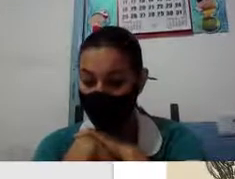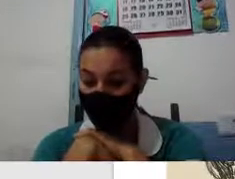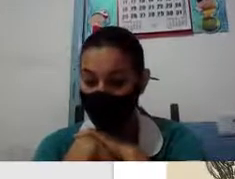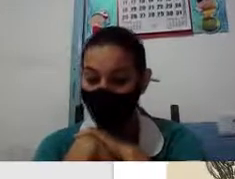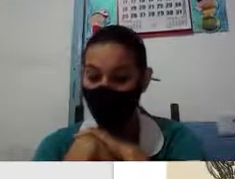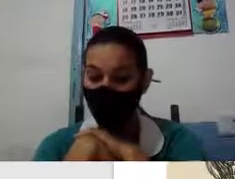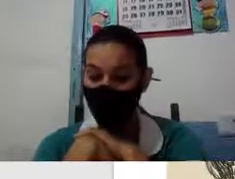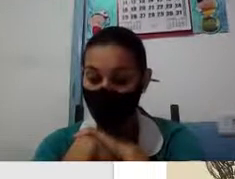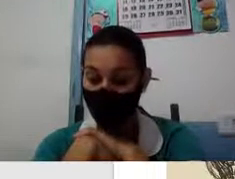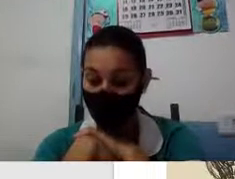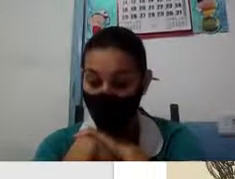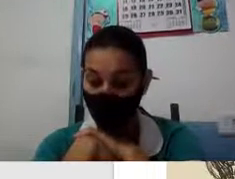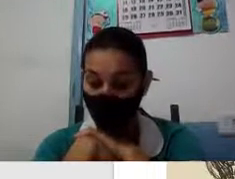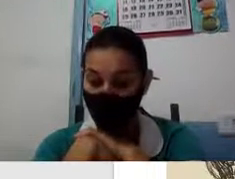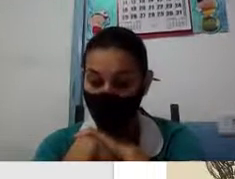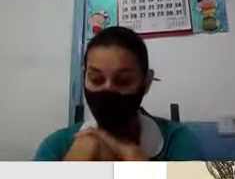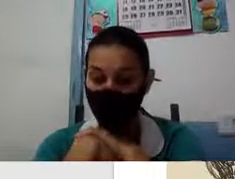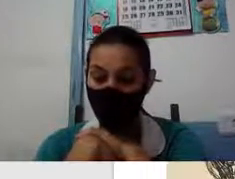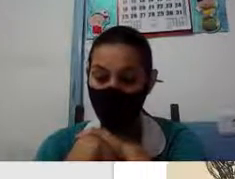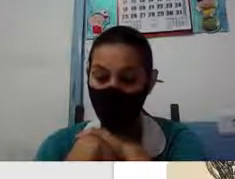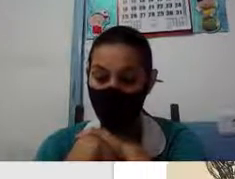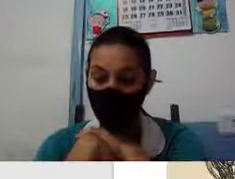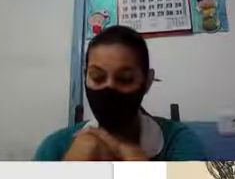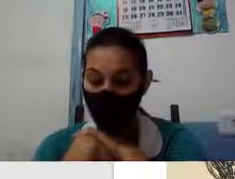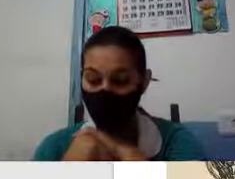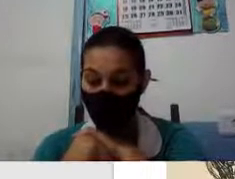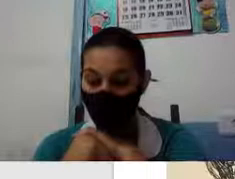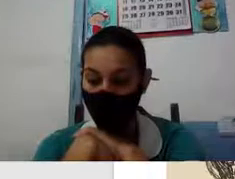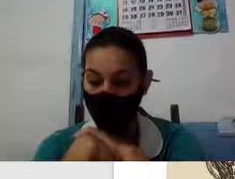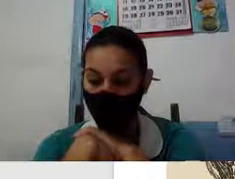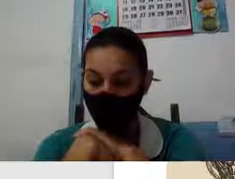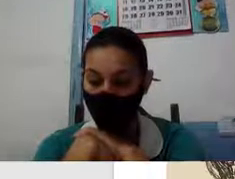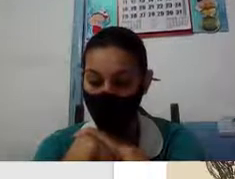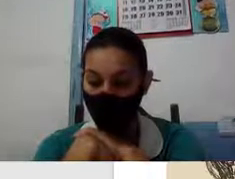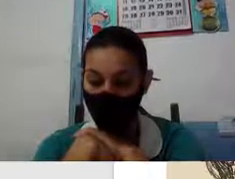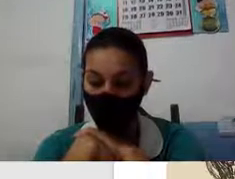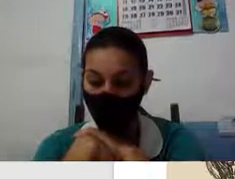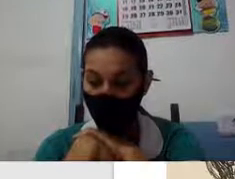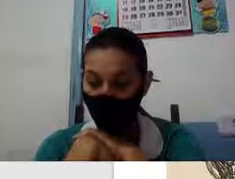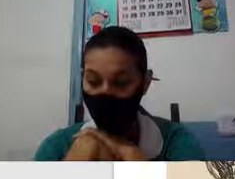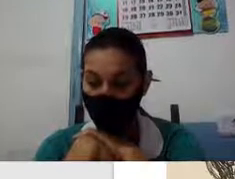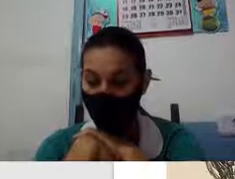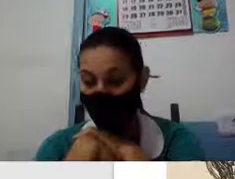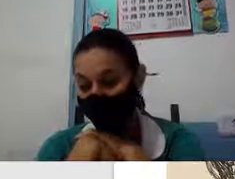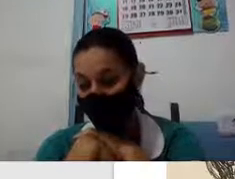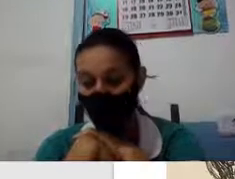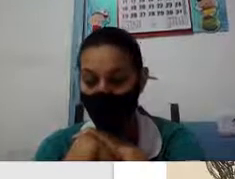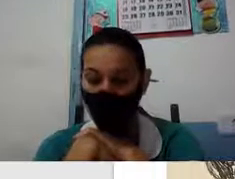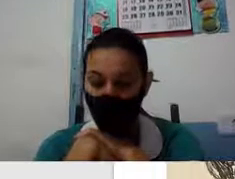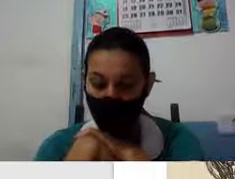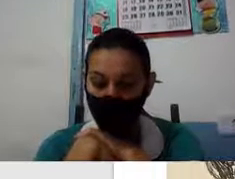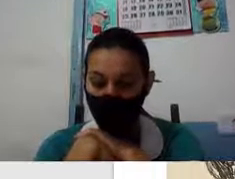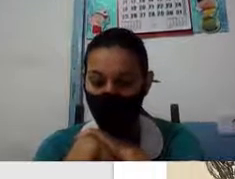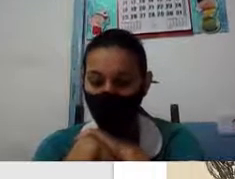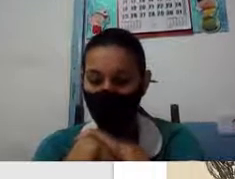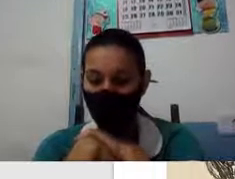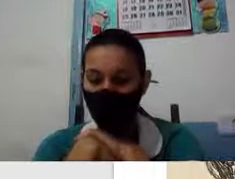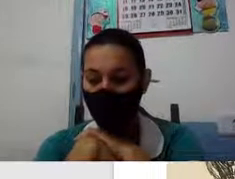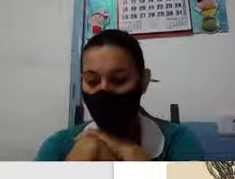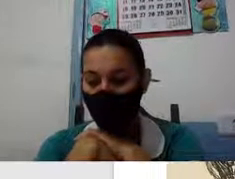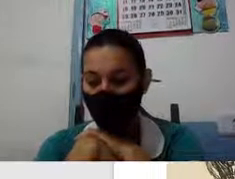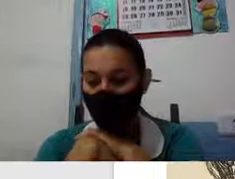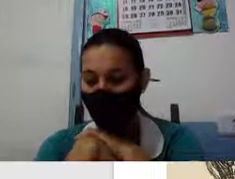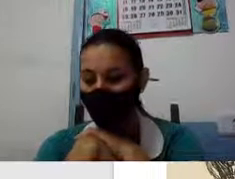permanecem documentados, né, de forma precária em manuscritos destruídos pelo autor e transcritos por amigos,